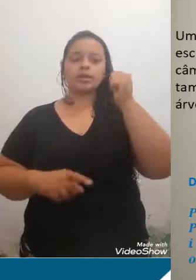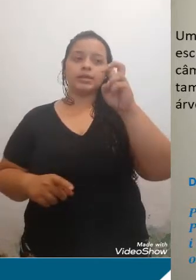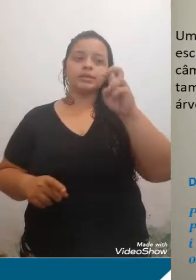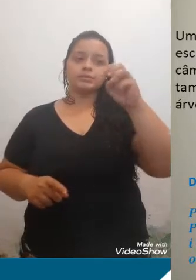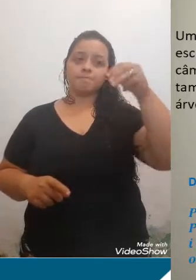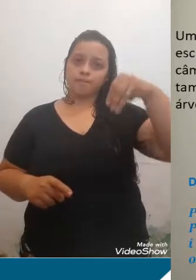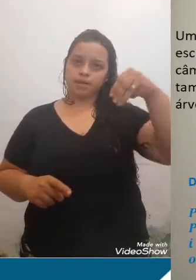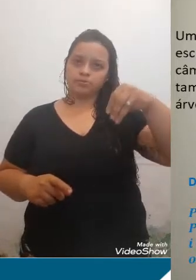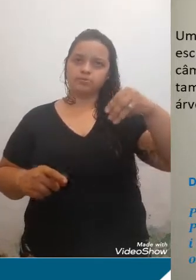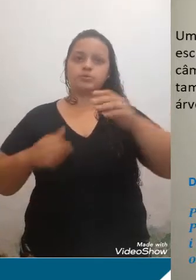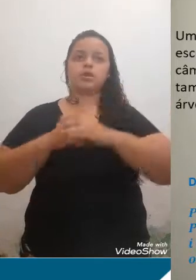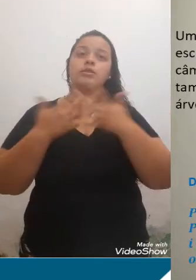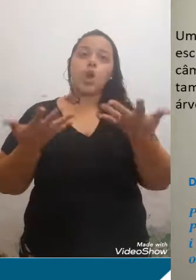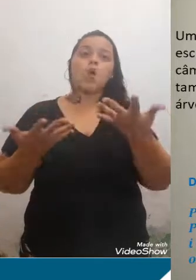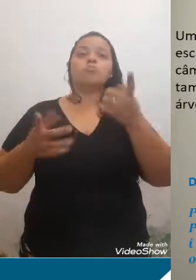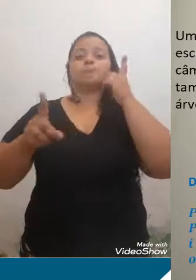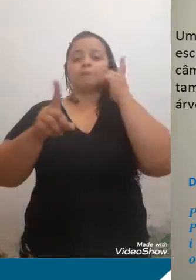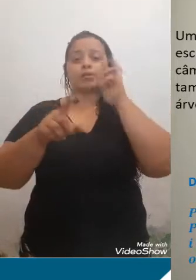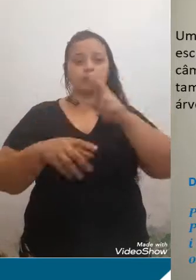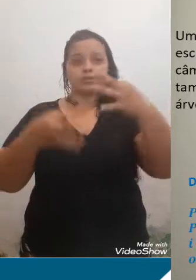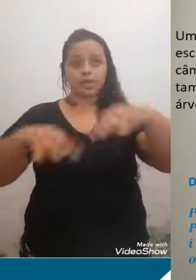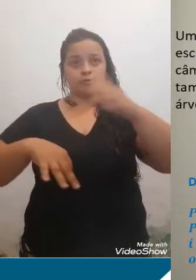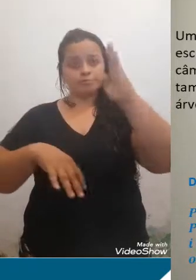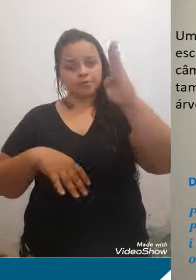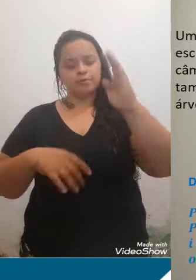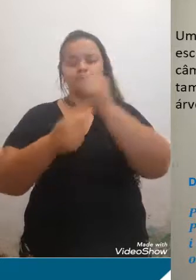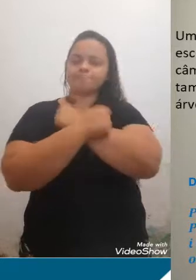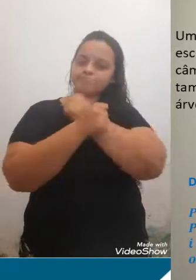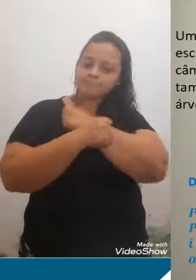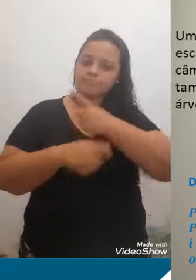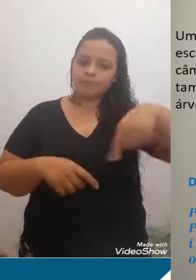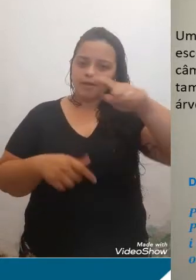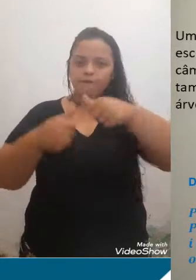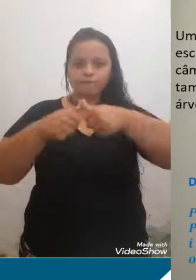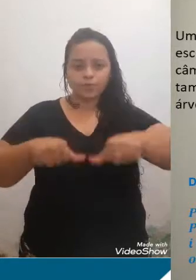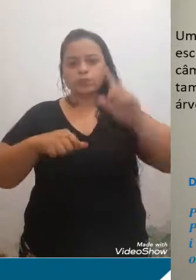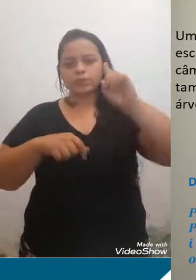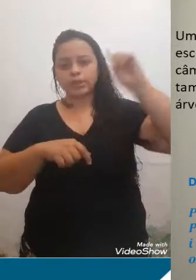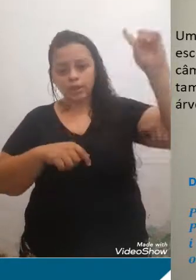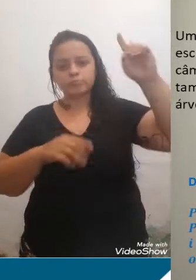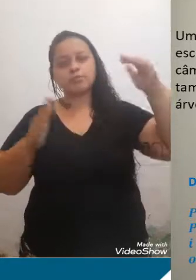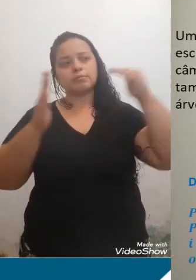seria a letra B. Ok, pessoal? Agradeço a atenção de vocês, grande abraço,